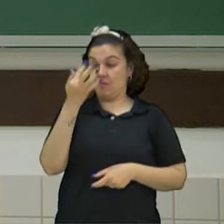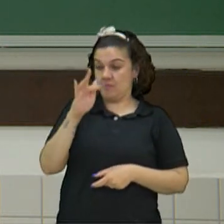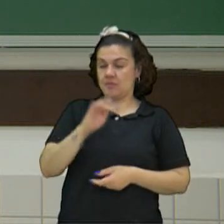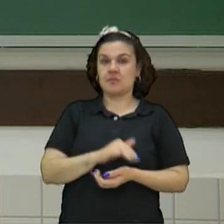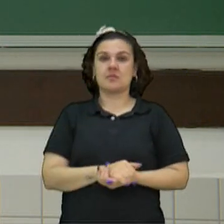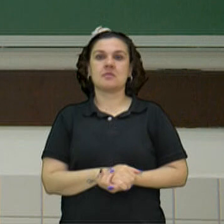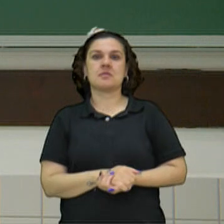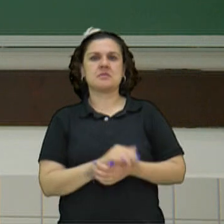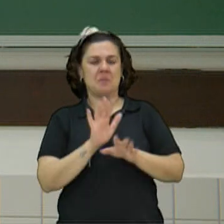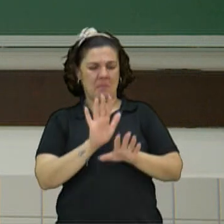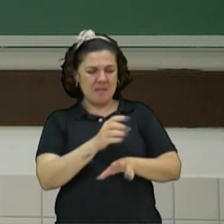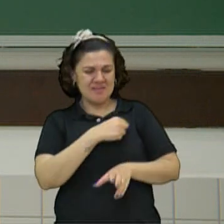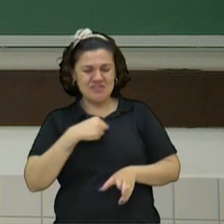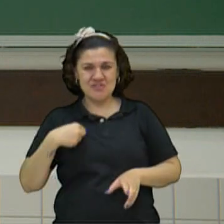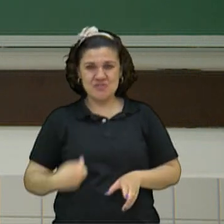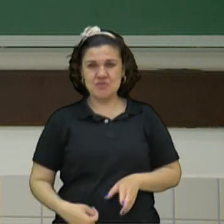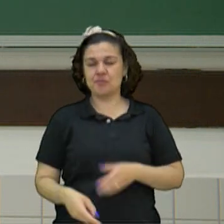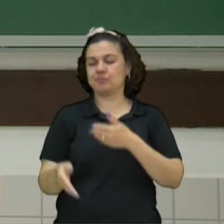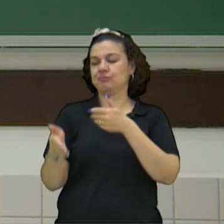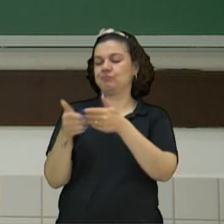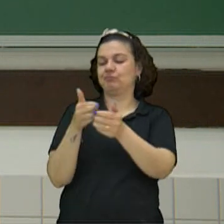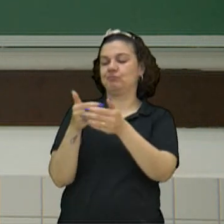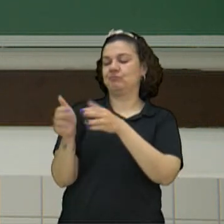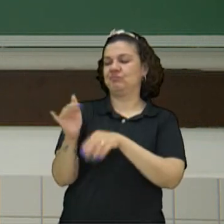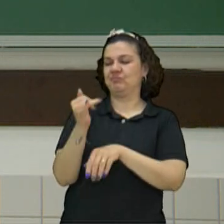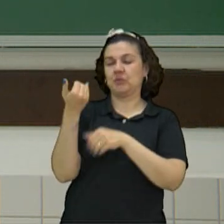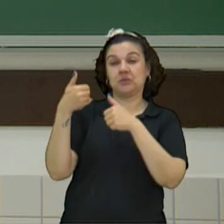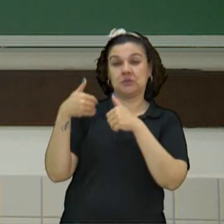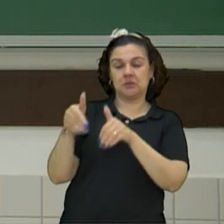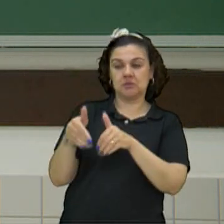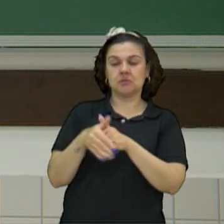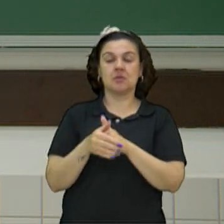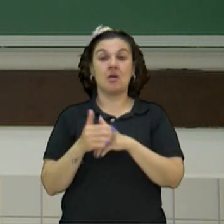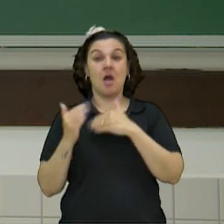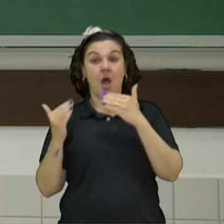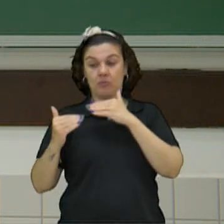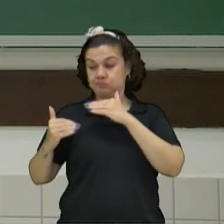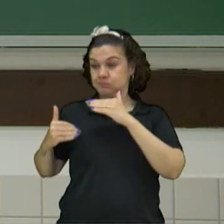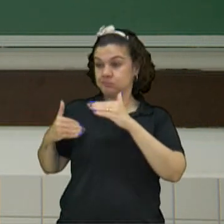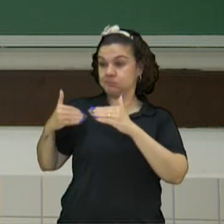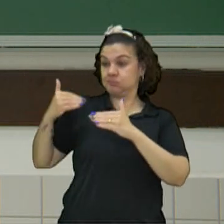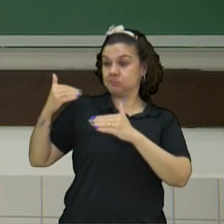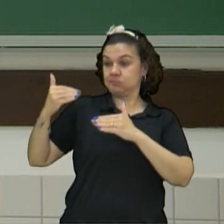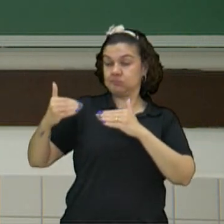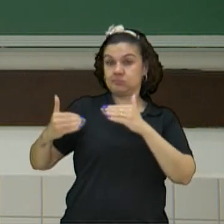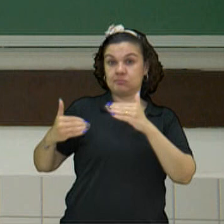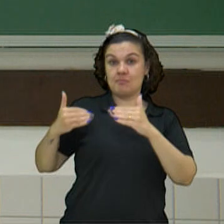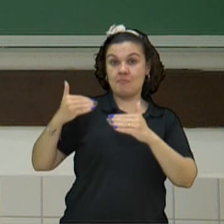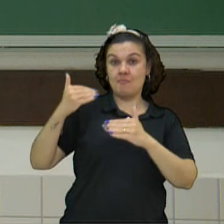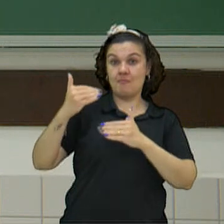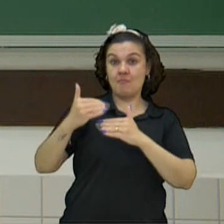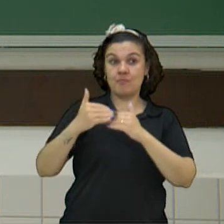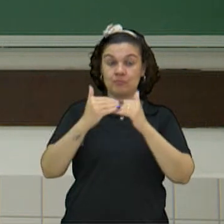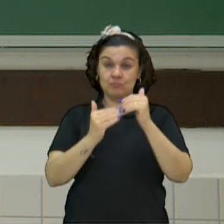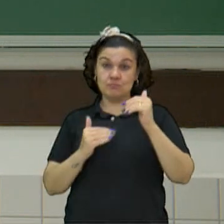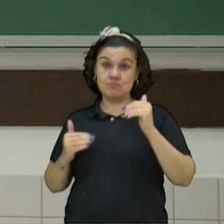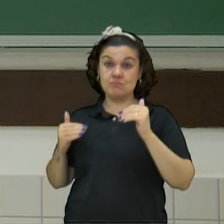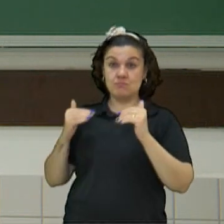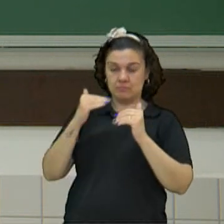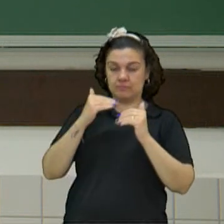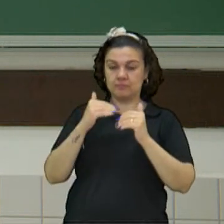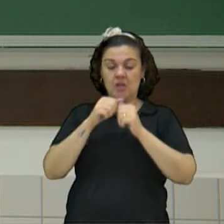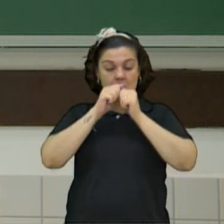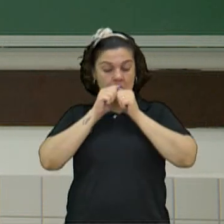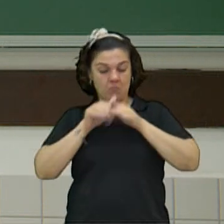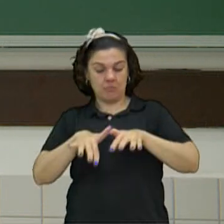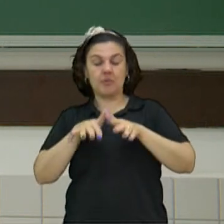França, mas a China não tinha essa importância. De lá para cá, eles vieram empurrando tudo, por